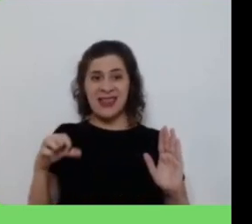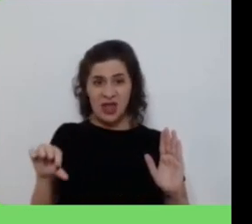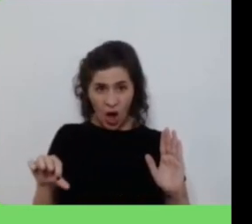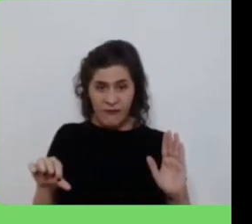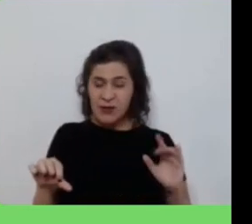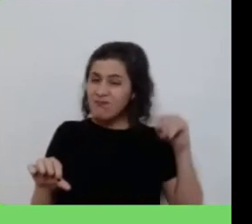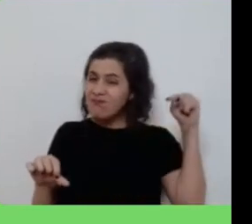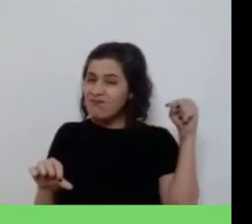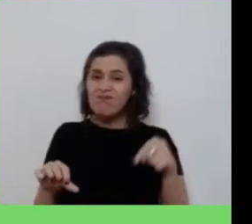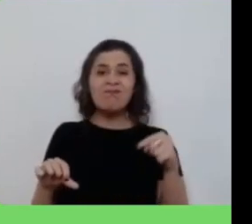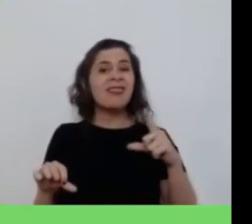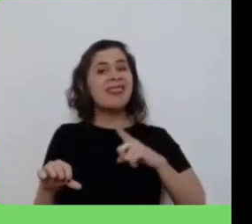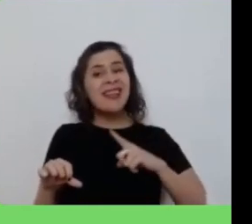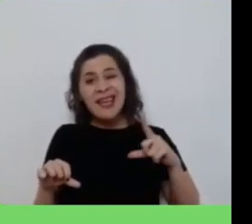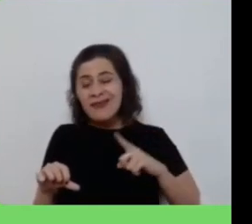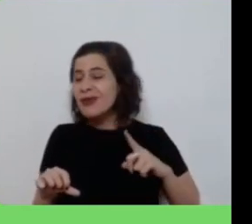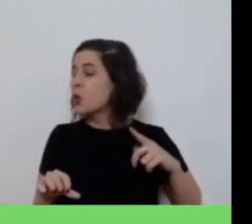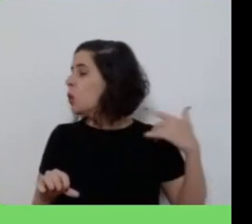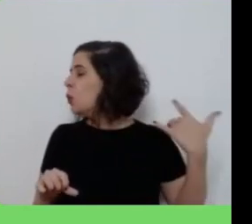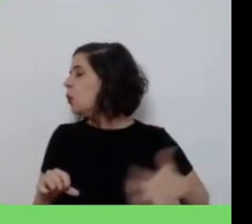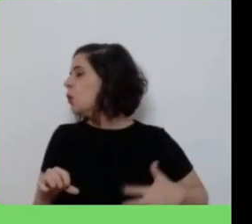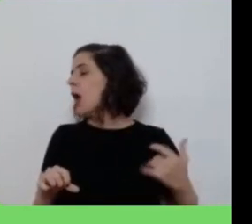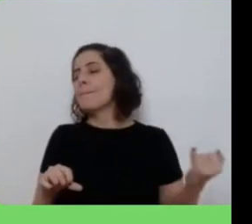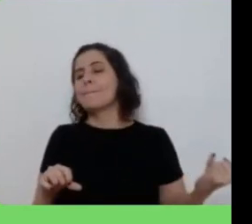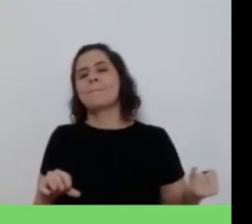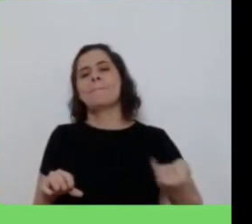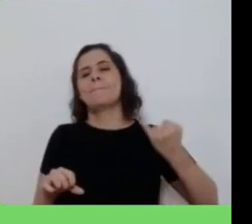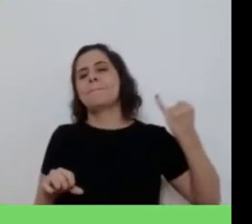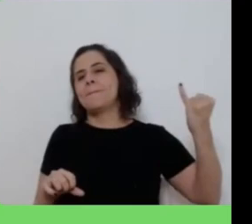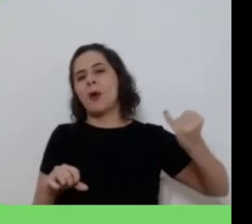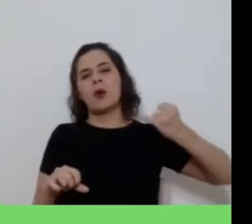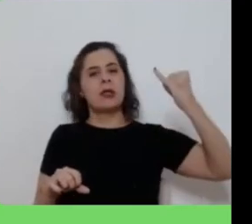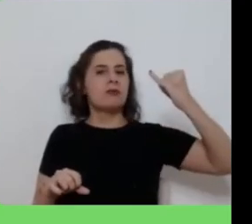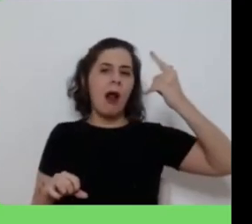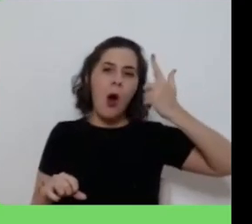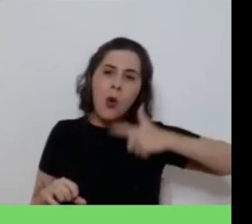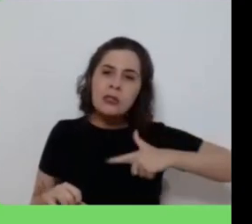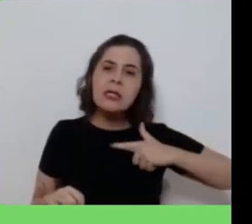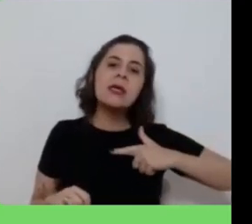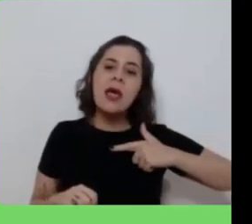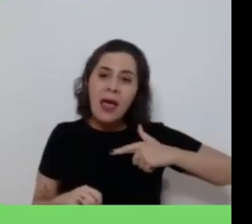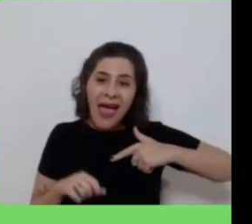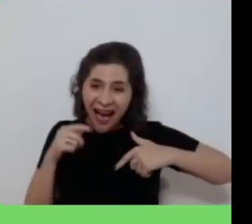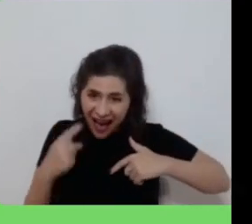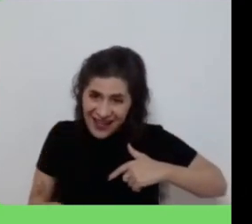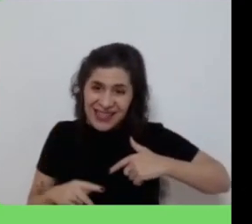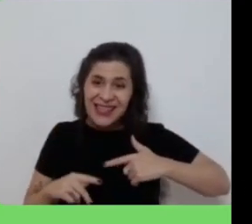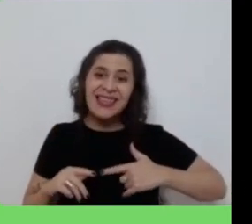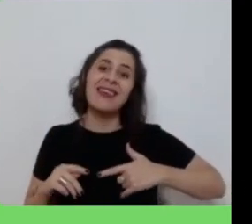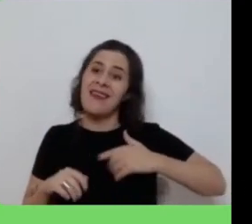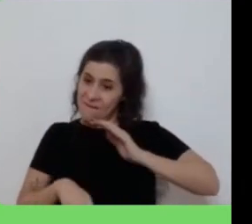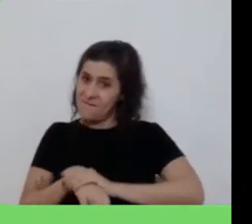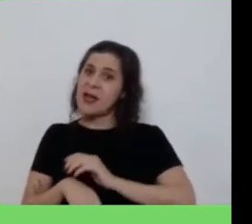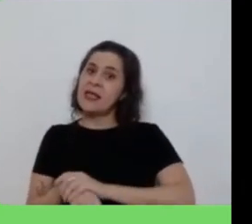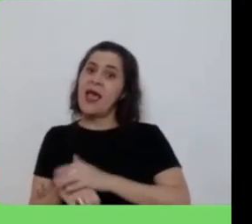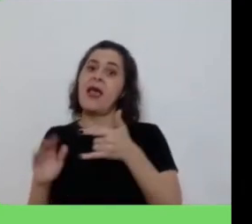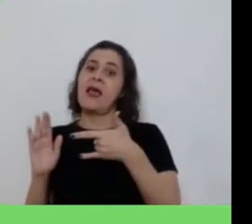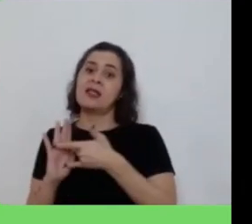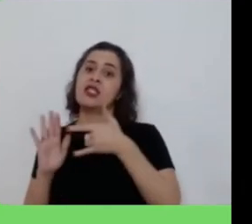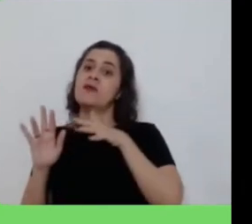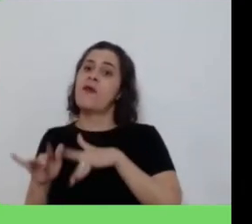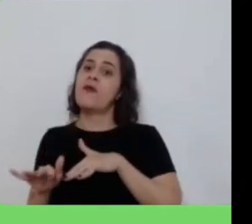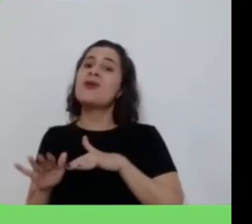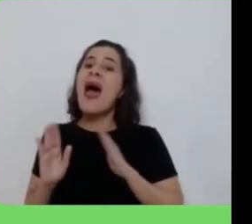foram assim muito importantes para o que nós desenvolvemos durante o período da pandemia essa